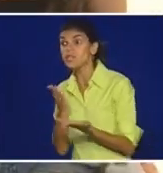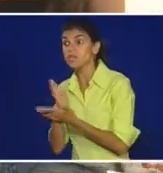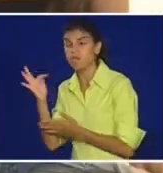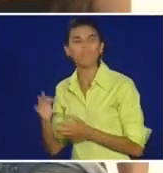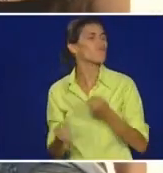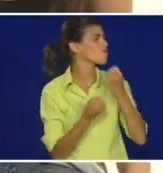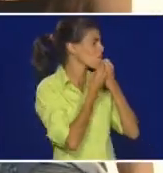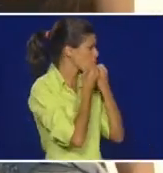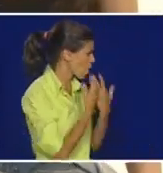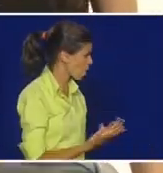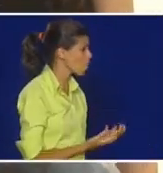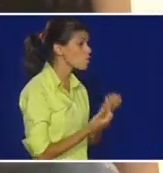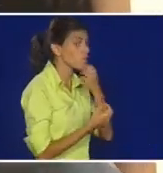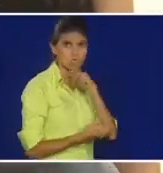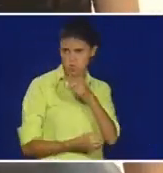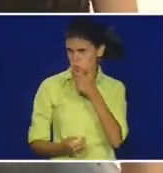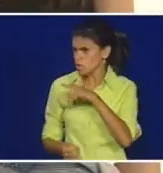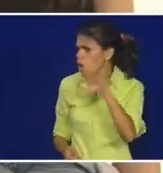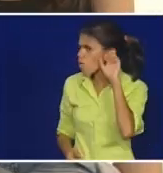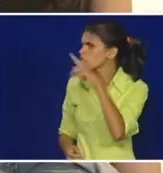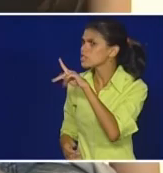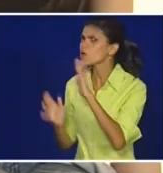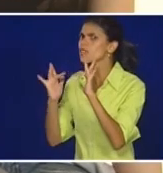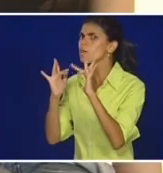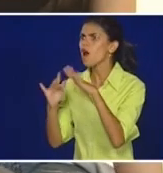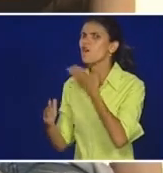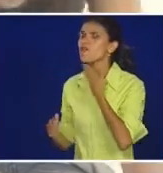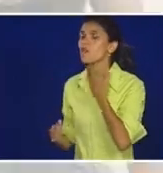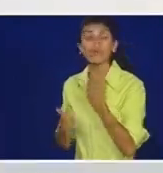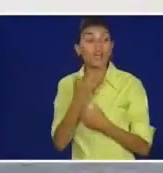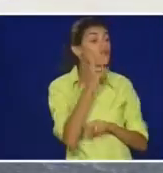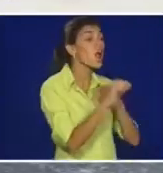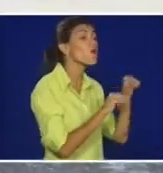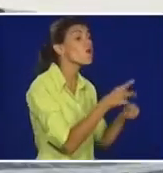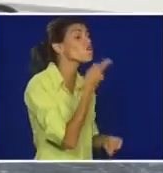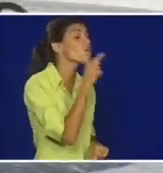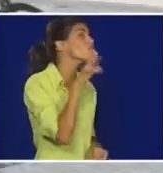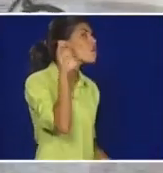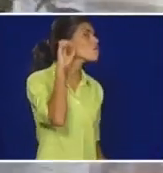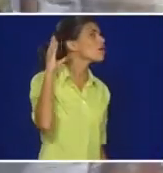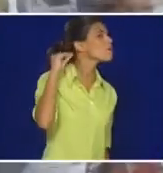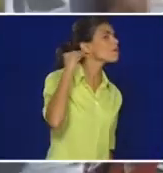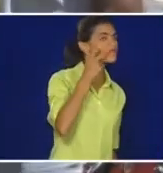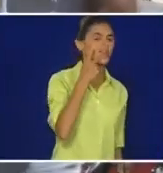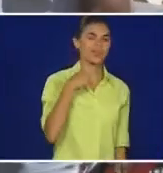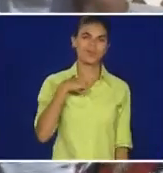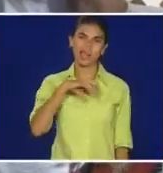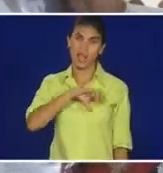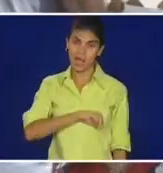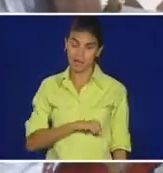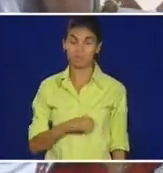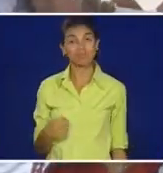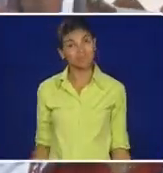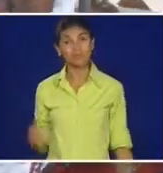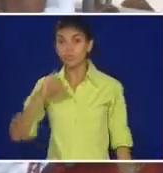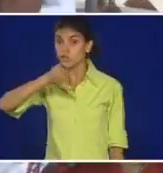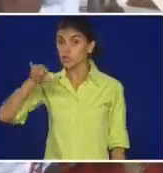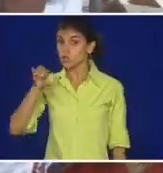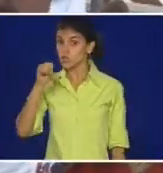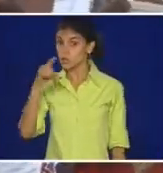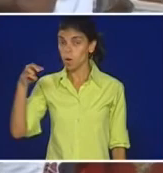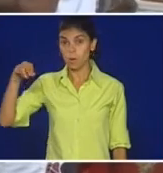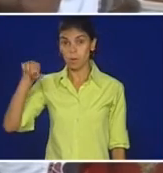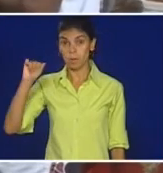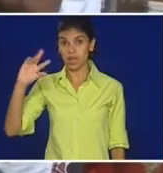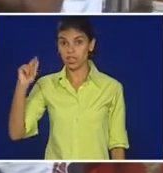Você escuta o seu namorado? O que ele fala pra você que você escuta? João Machado é surdo profundo desde os 9 meses